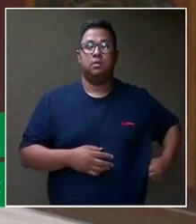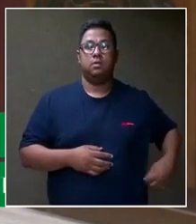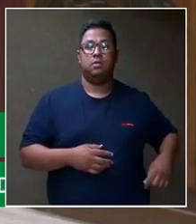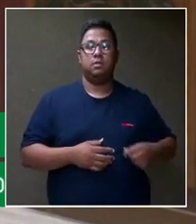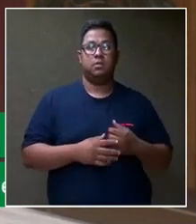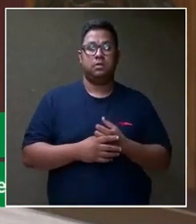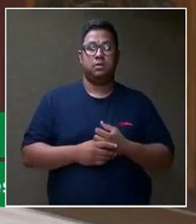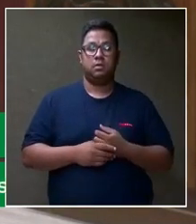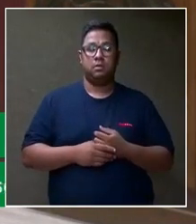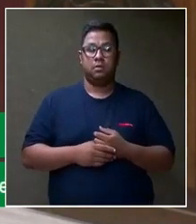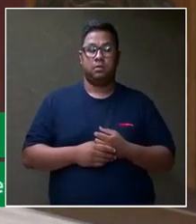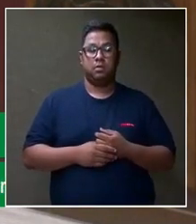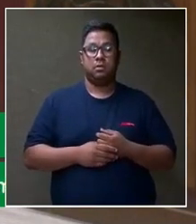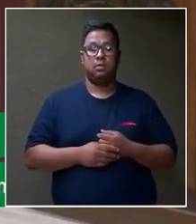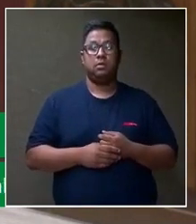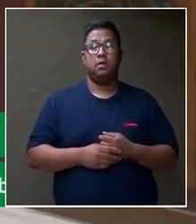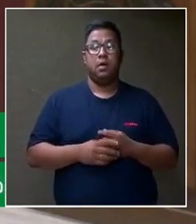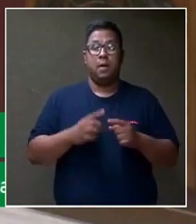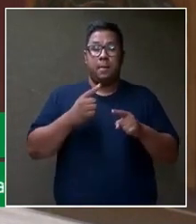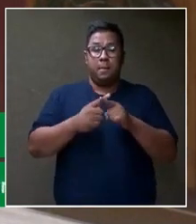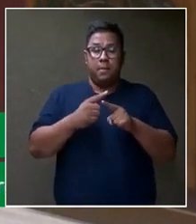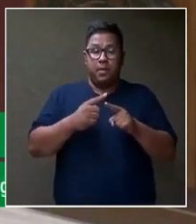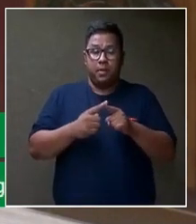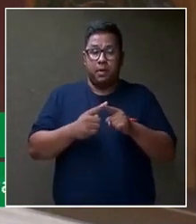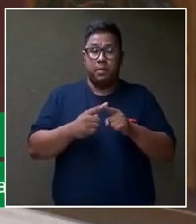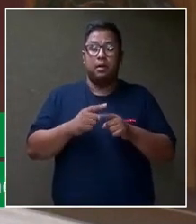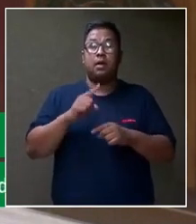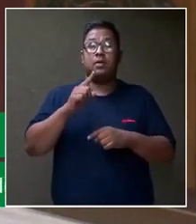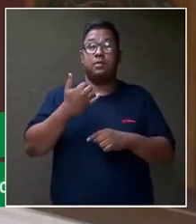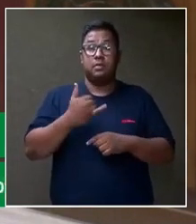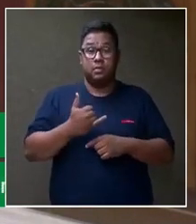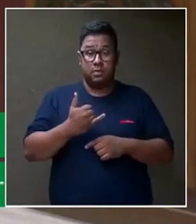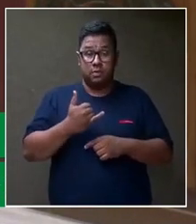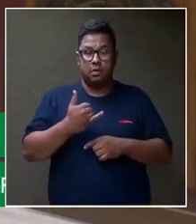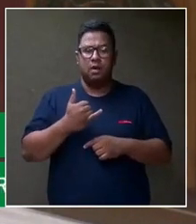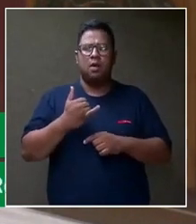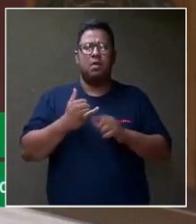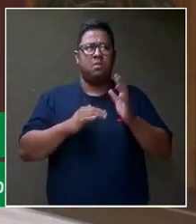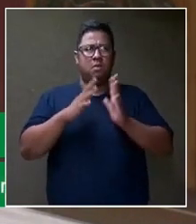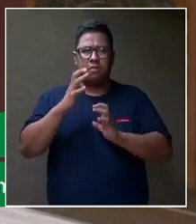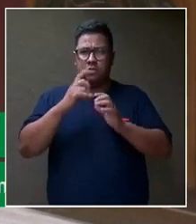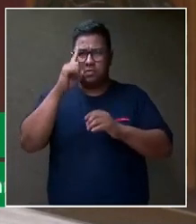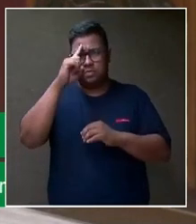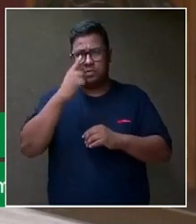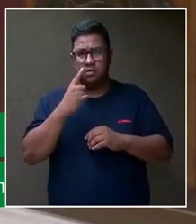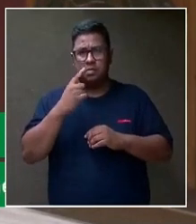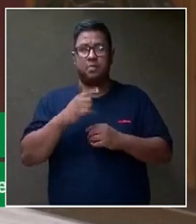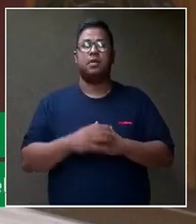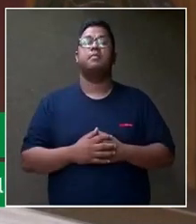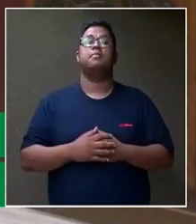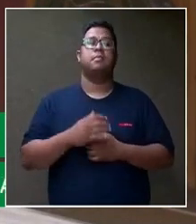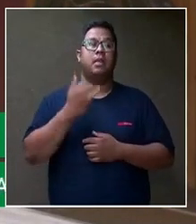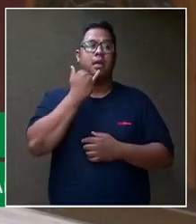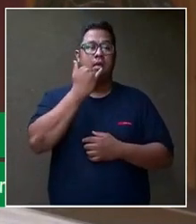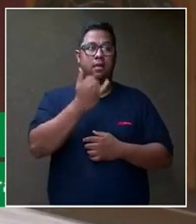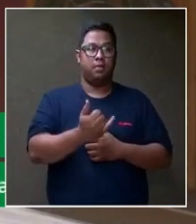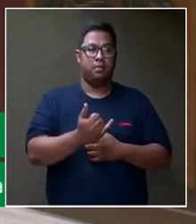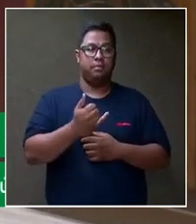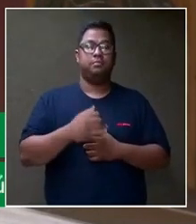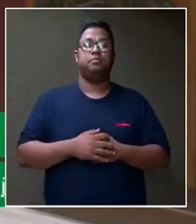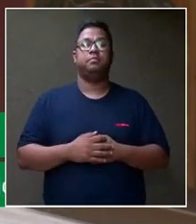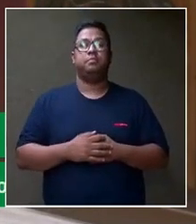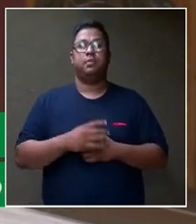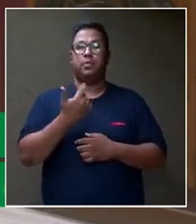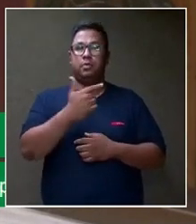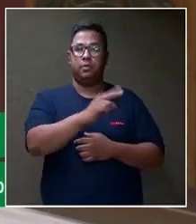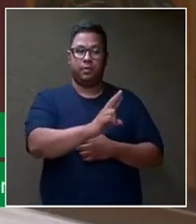by Cássio Mangas. É, eu não sabia se quem pega o celular dela, se foi alguma briga, eu não sabia, né? Então eu preferi ligar. Aí eu não